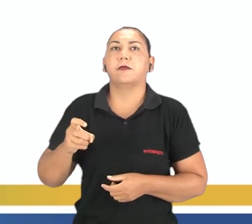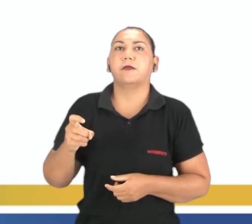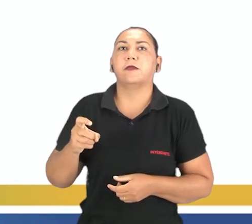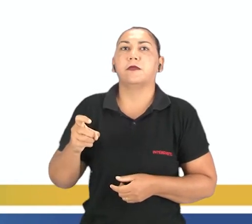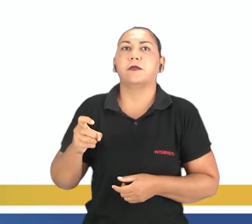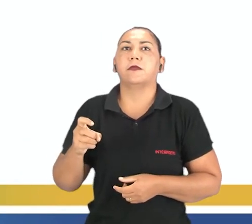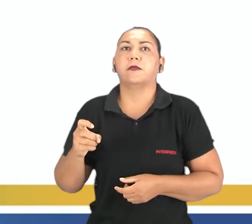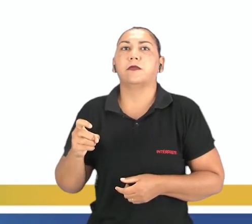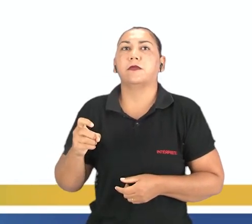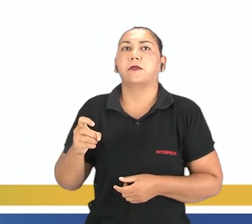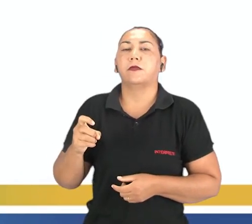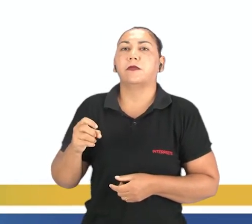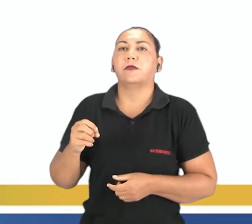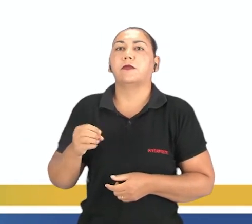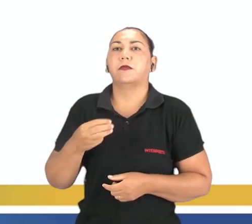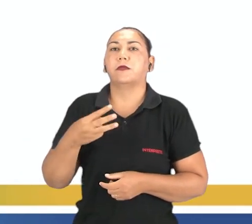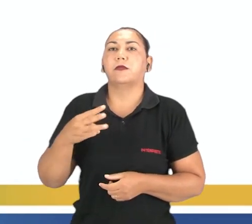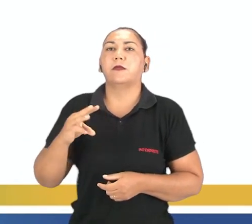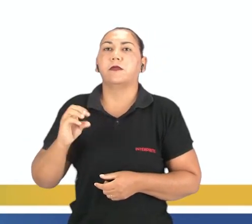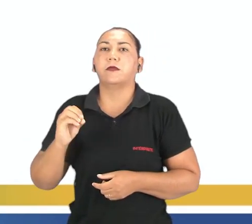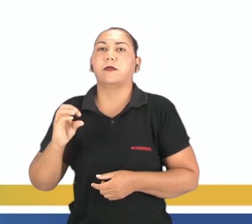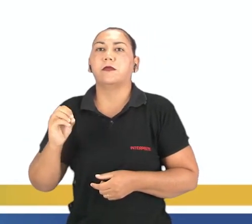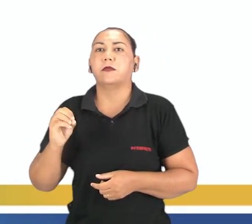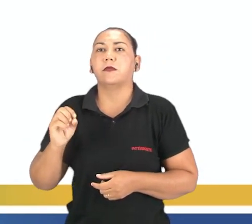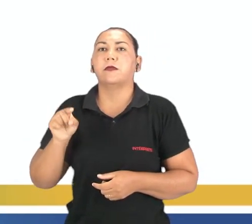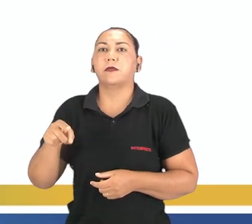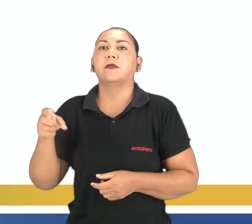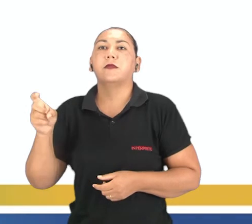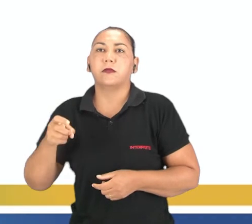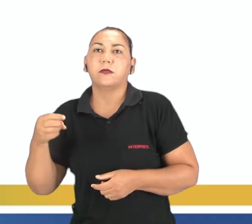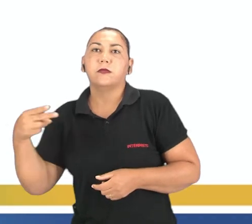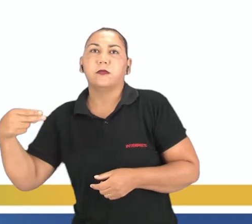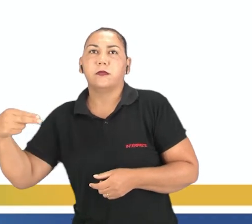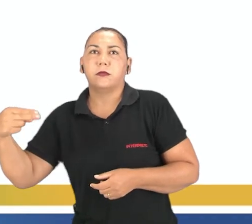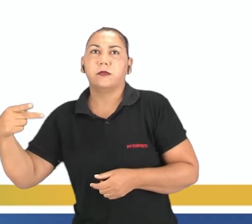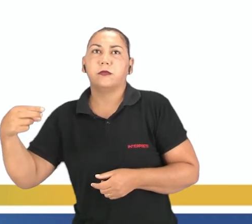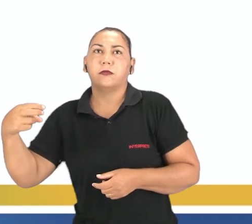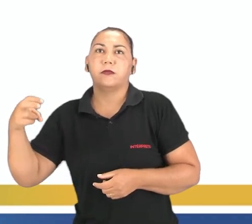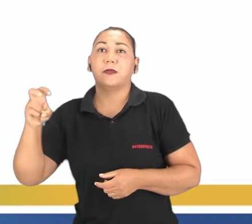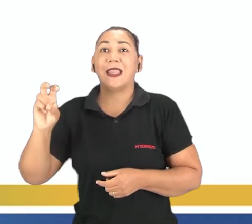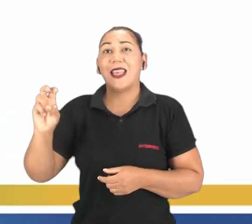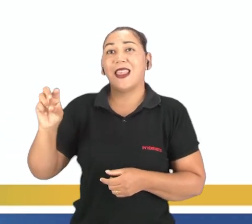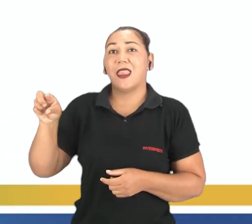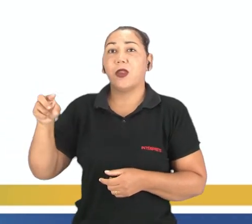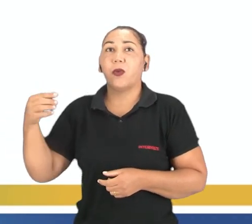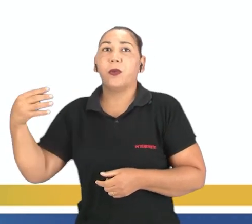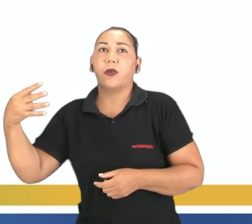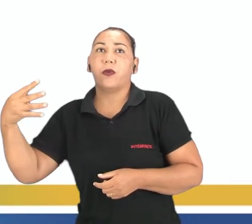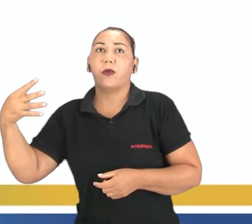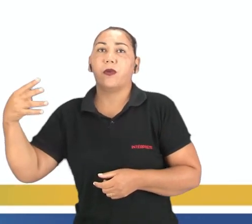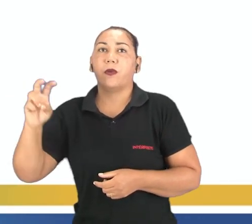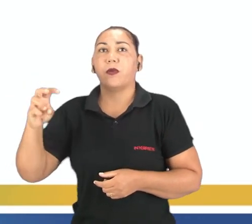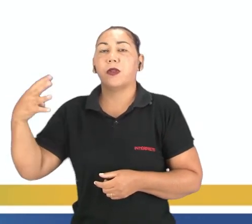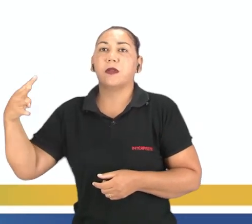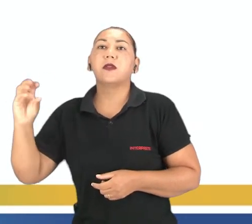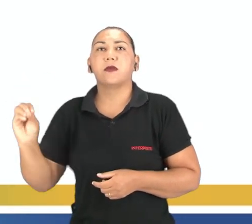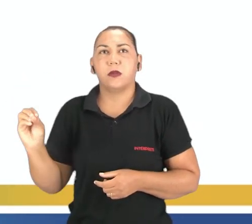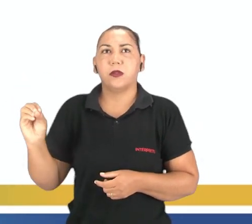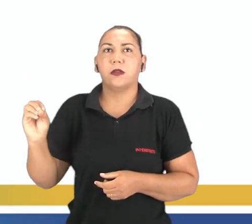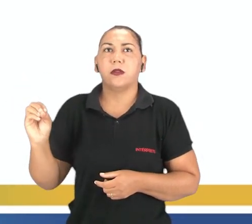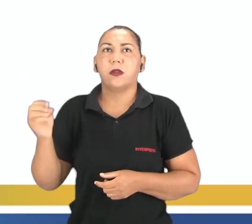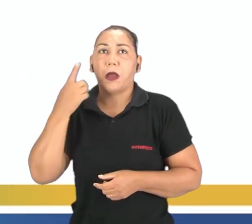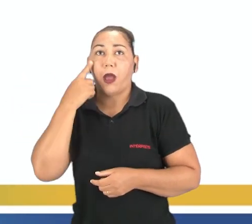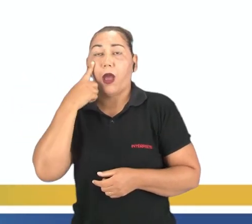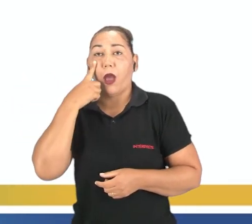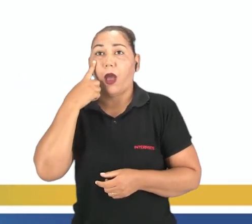540. 300 vezes x é 300x e 5 vezes 540 é 2.700. Observe que o 300